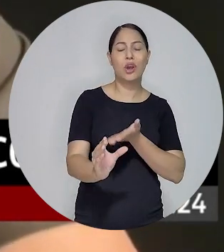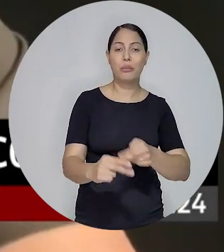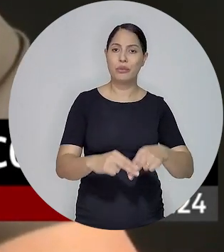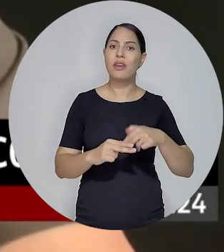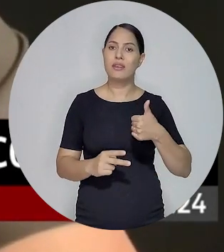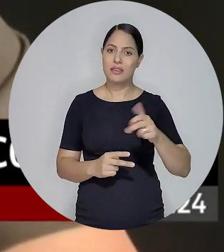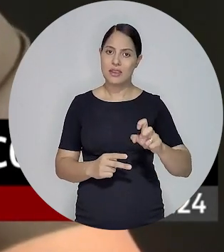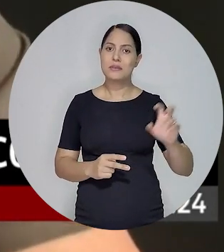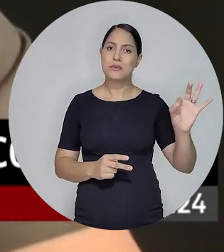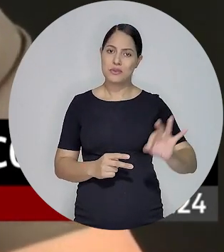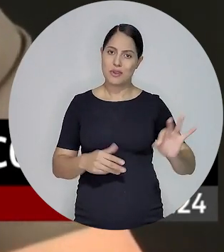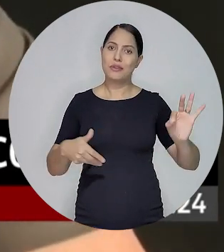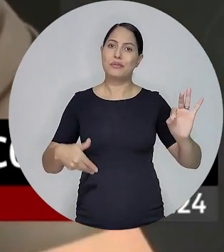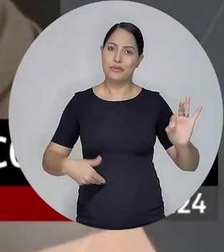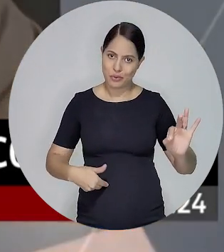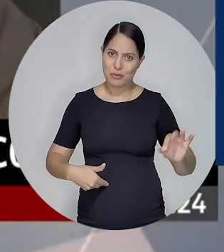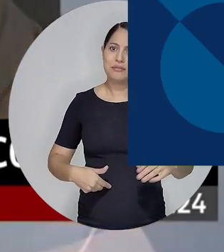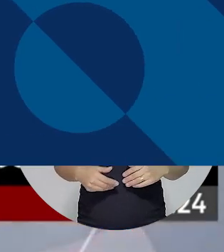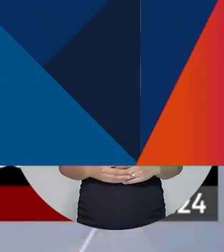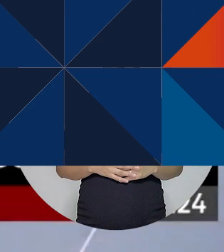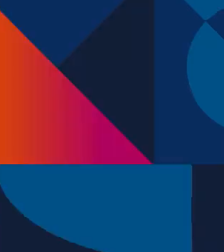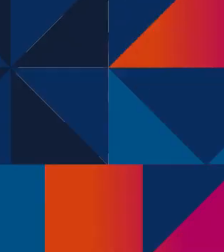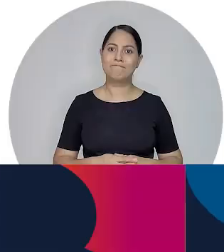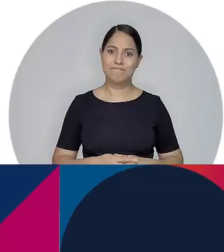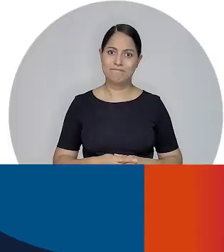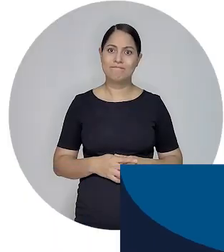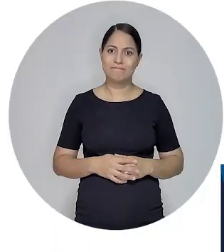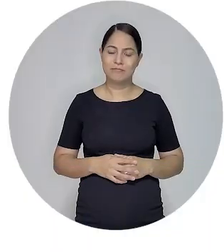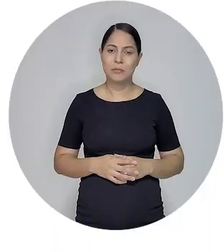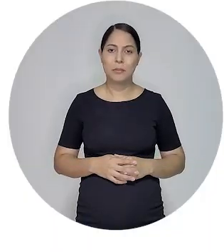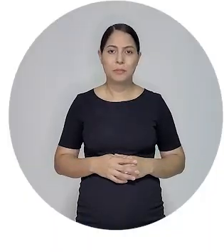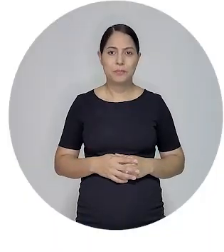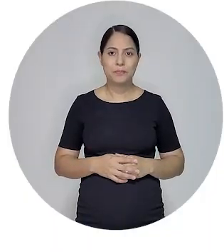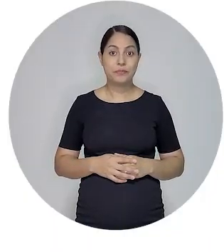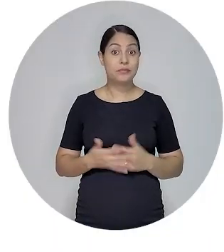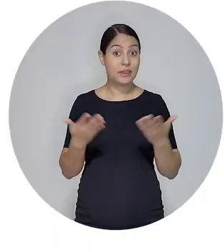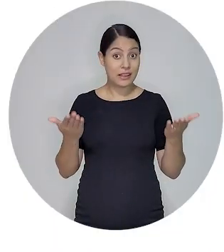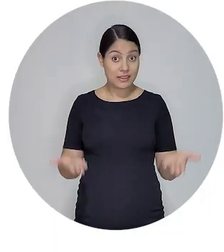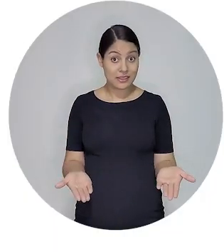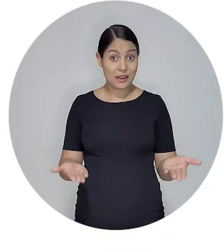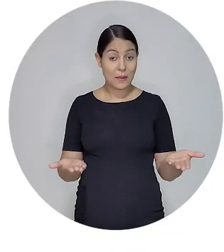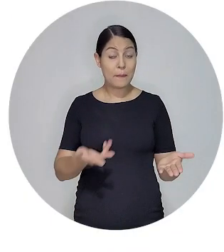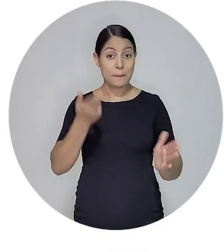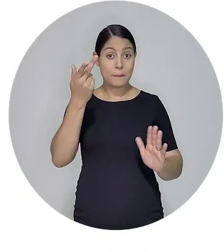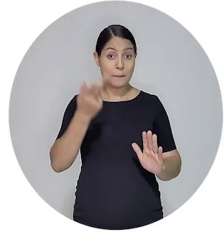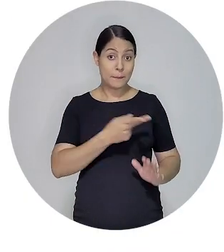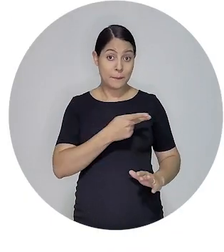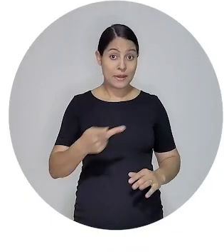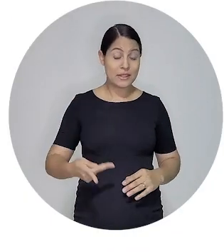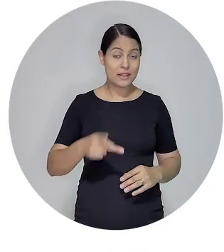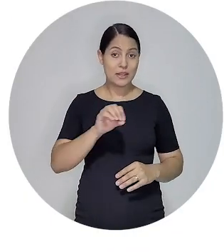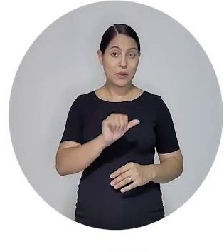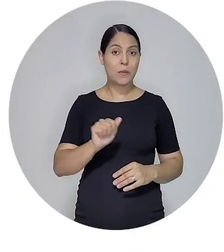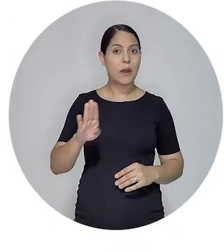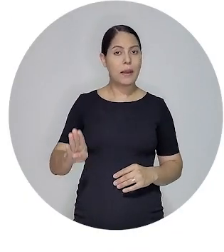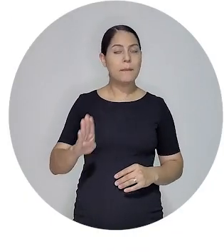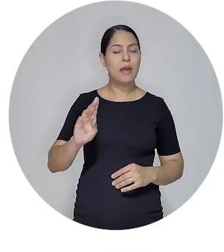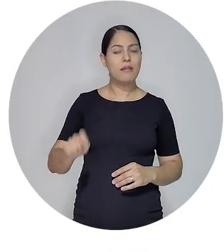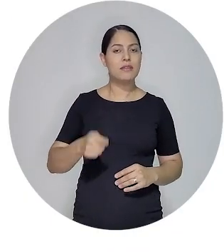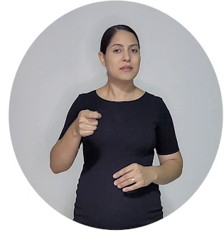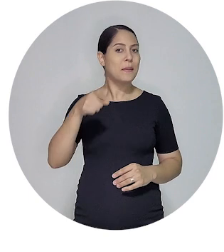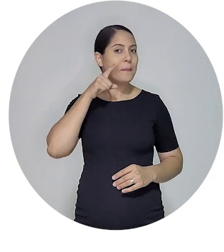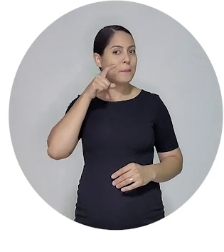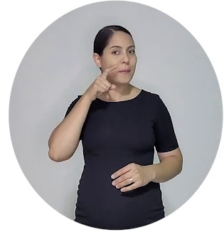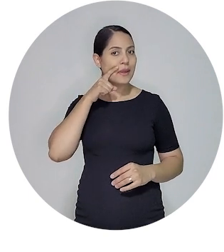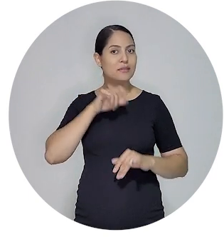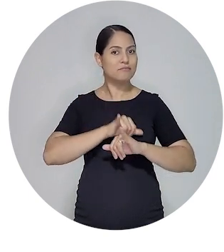15 para os 15% que estão com fome. Em entrevista ao site da OAB, o presidente da Ordem dos Advogados do Brasil,